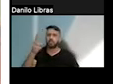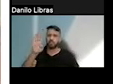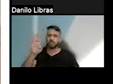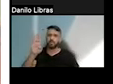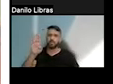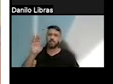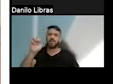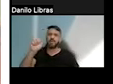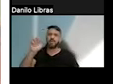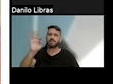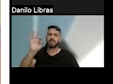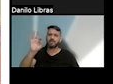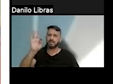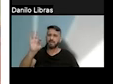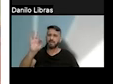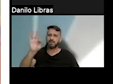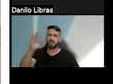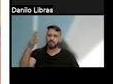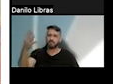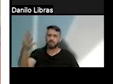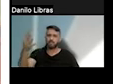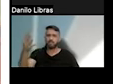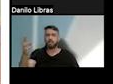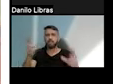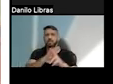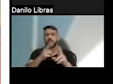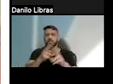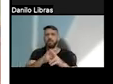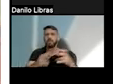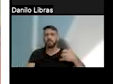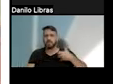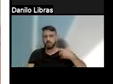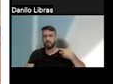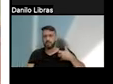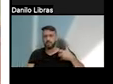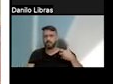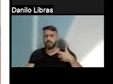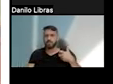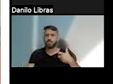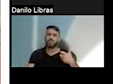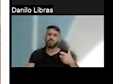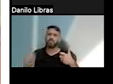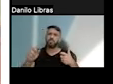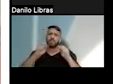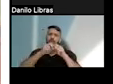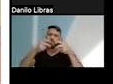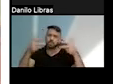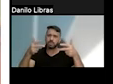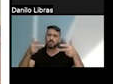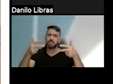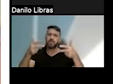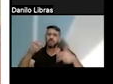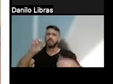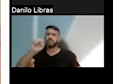ATF4, eu não lembro. Mas se existe essa relação em questão da idade e em questão da etnia ou do sexo